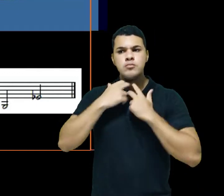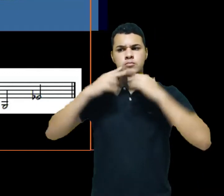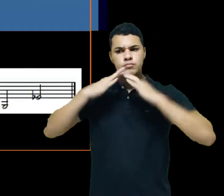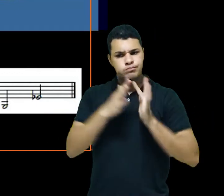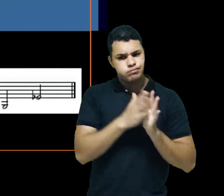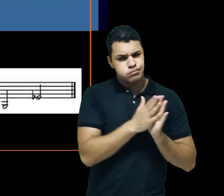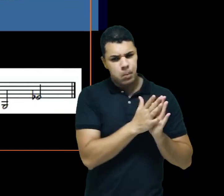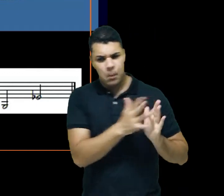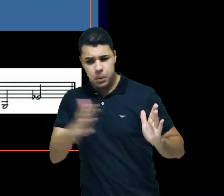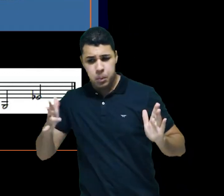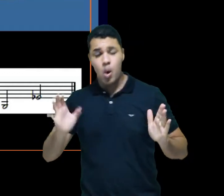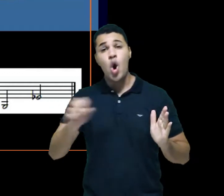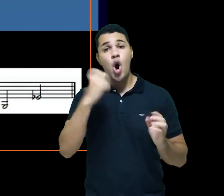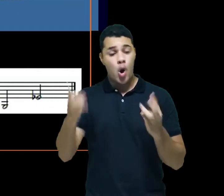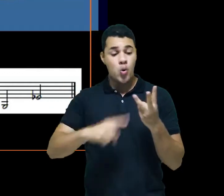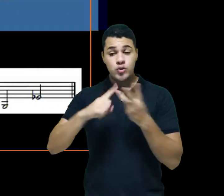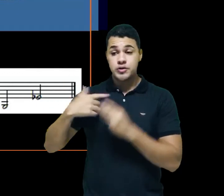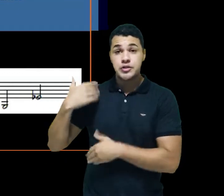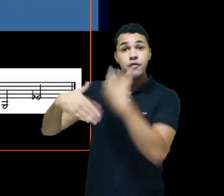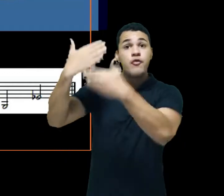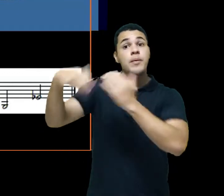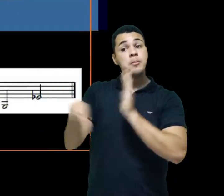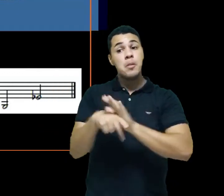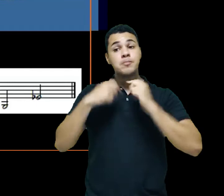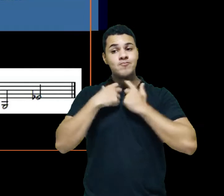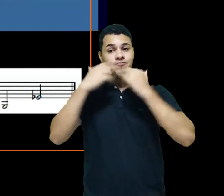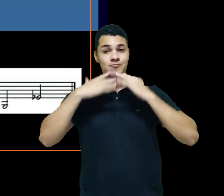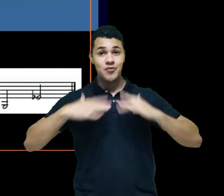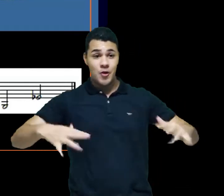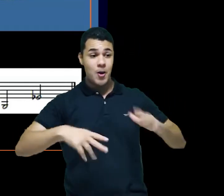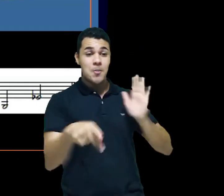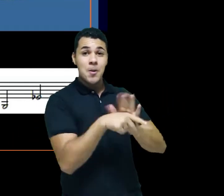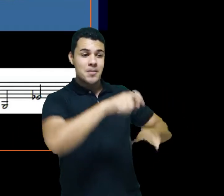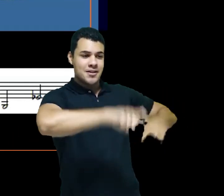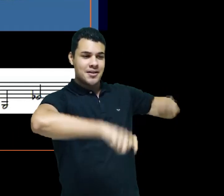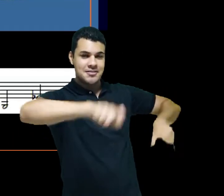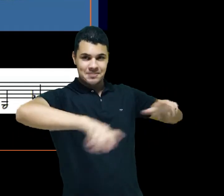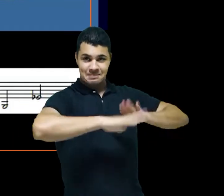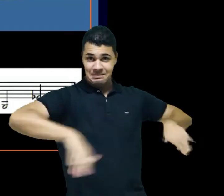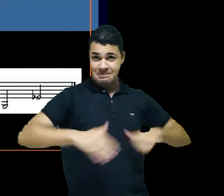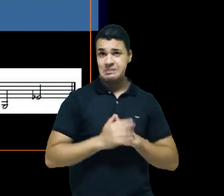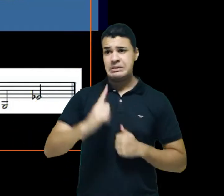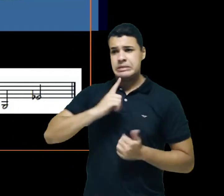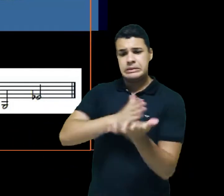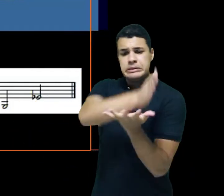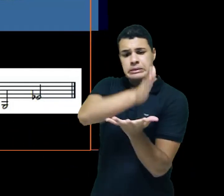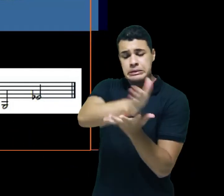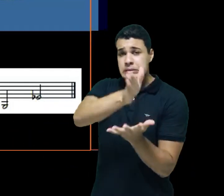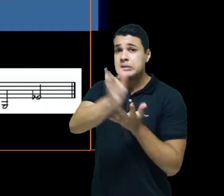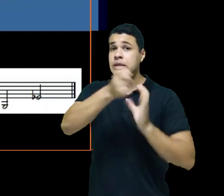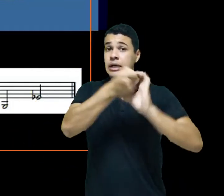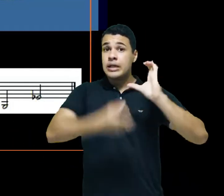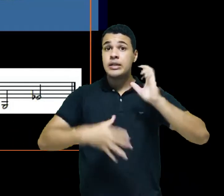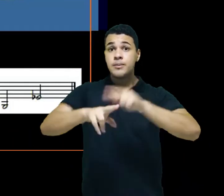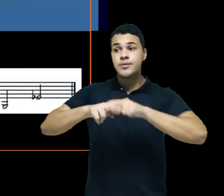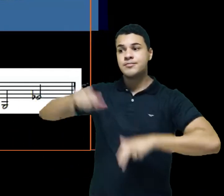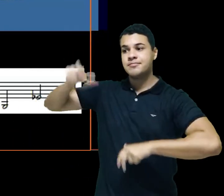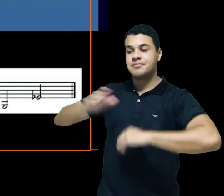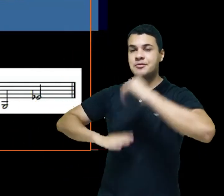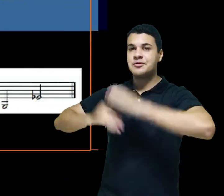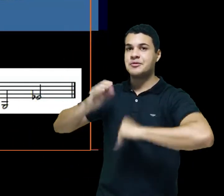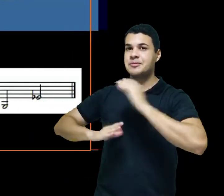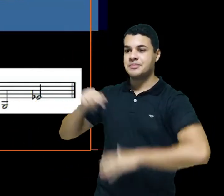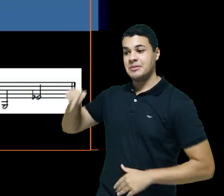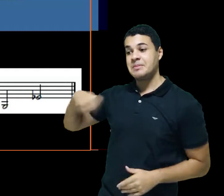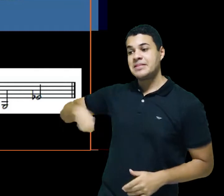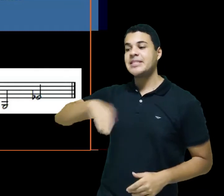extensão e tessitura e também do desenvolvimento vocal de cada criança. São muitas especificidades e a gente tem que